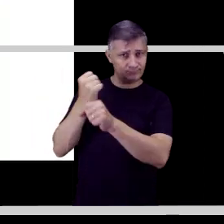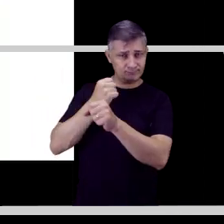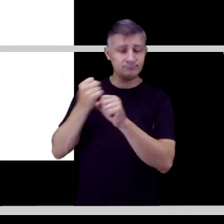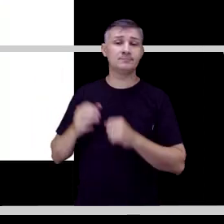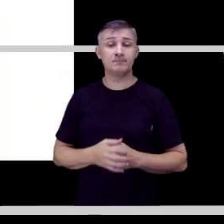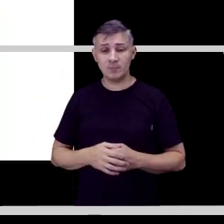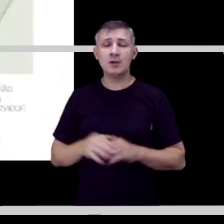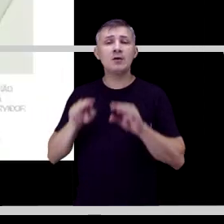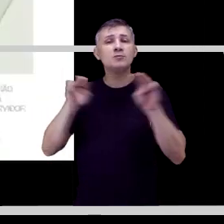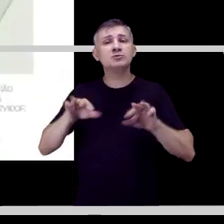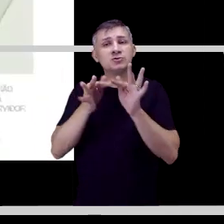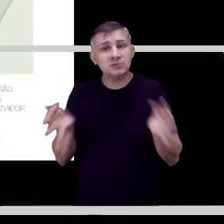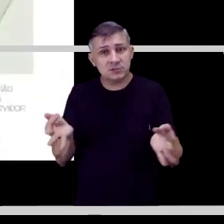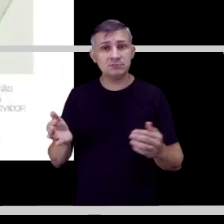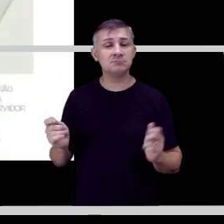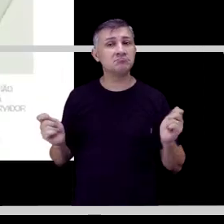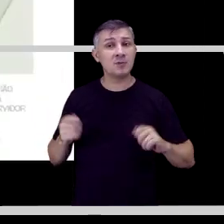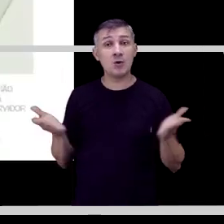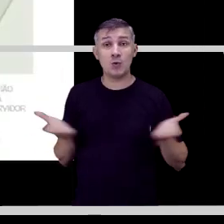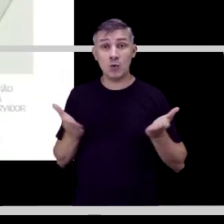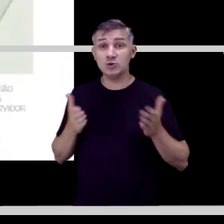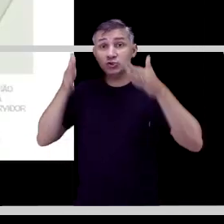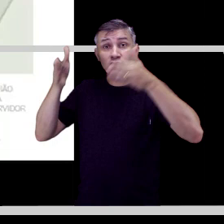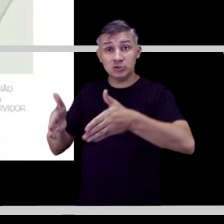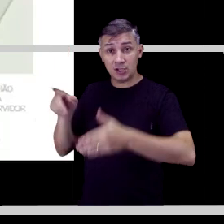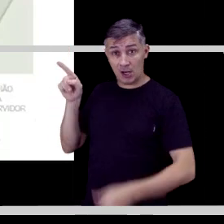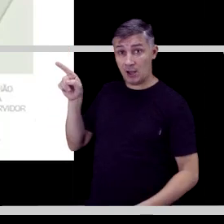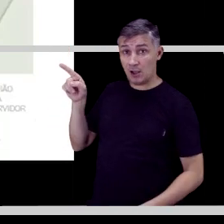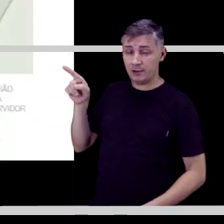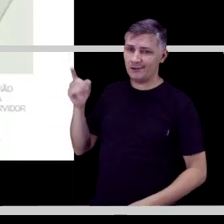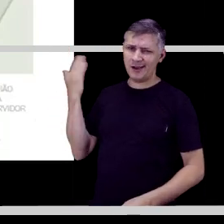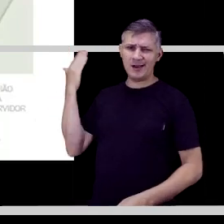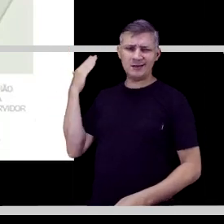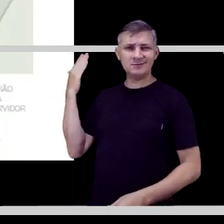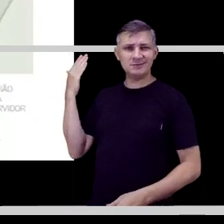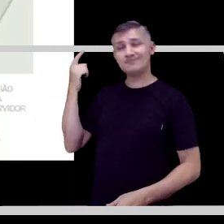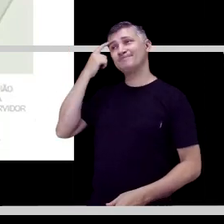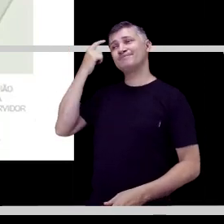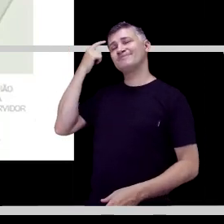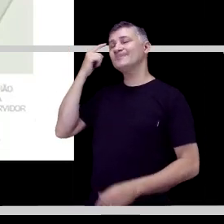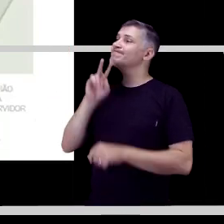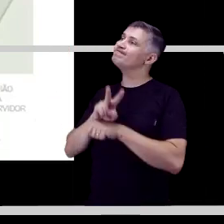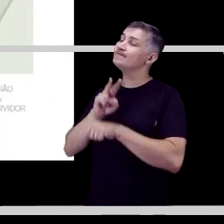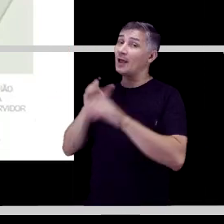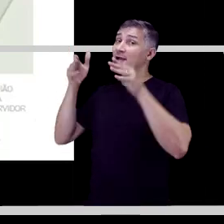no escritório do Burle Marx, completando a proposta. Né? É um museu muito simples, você tem...